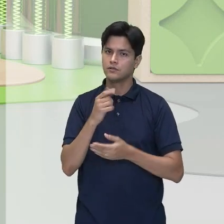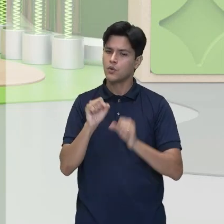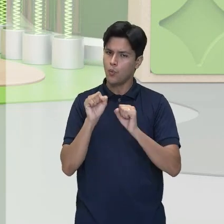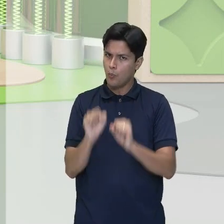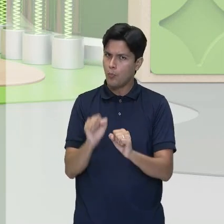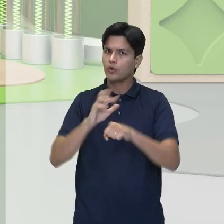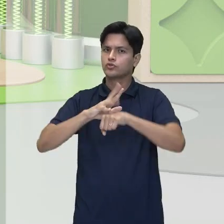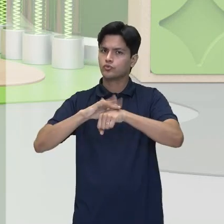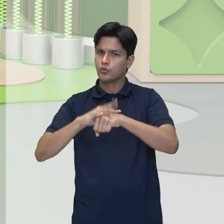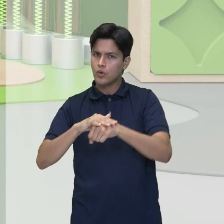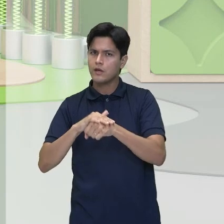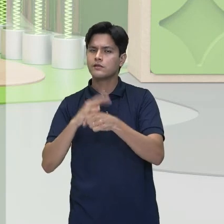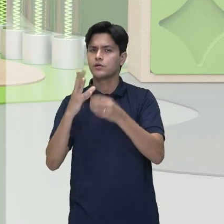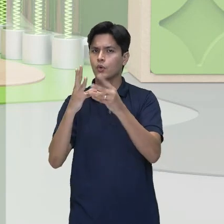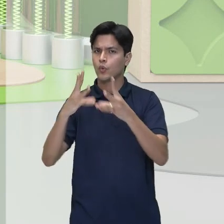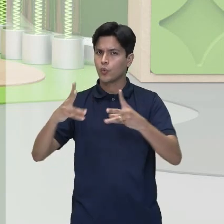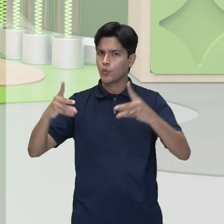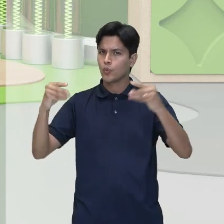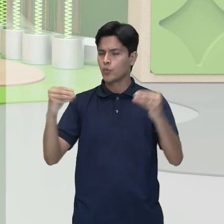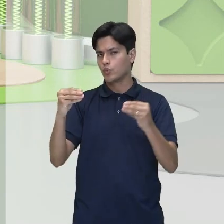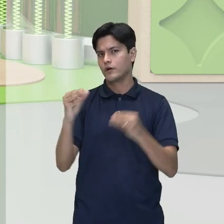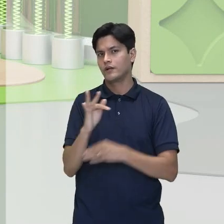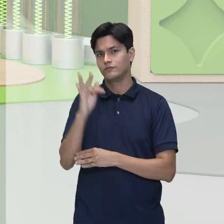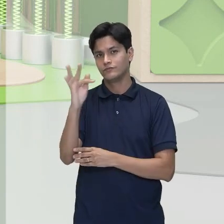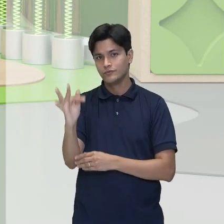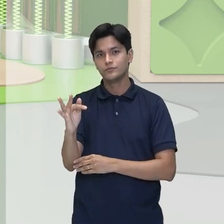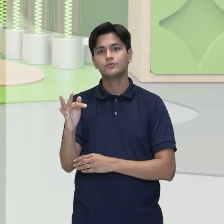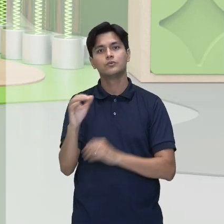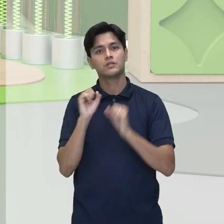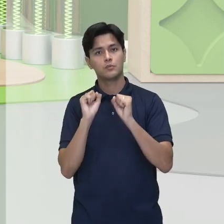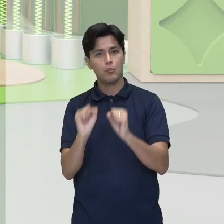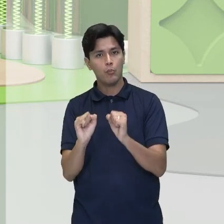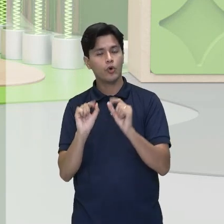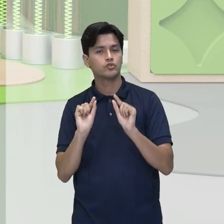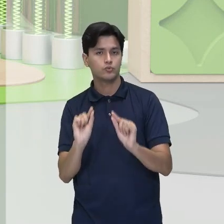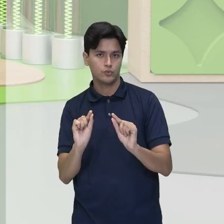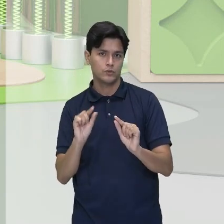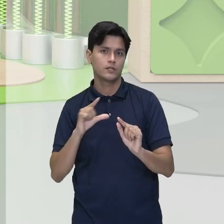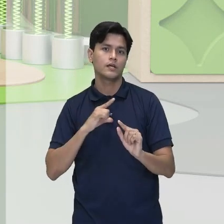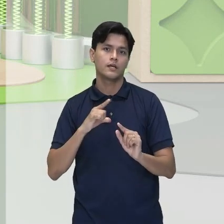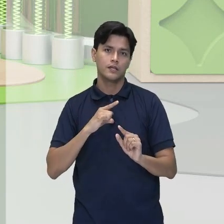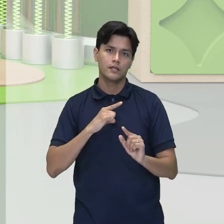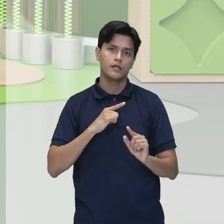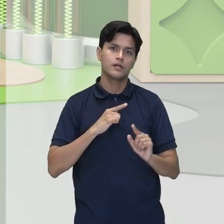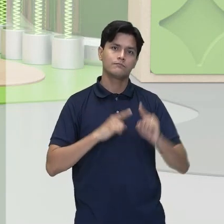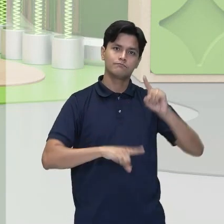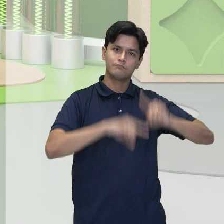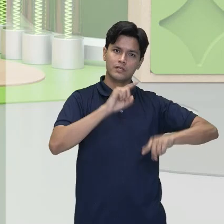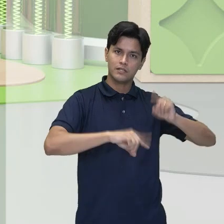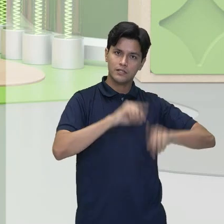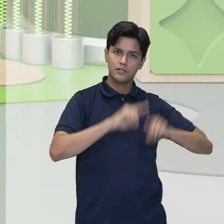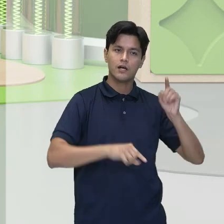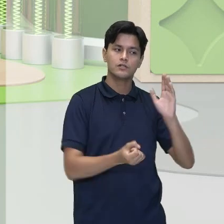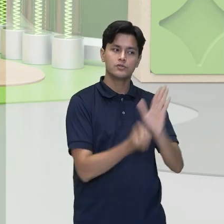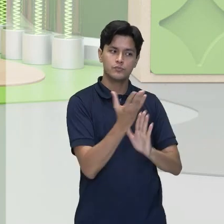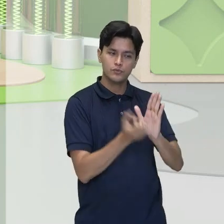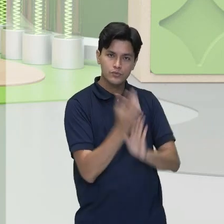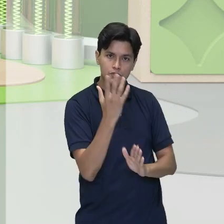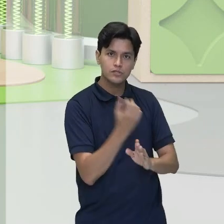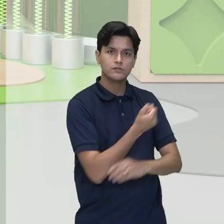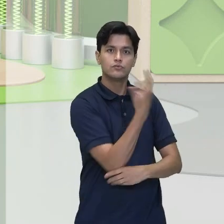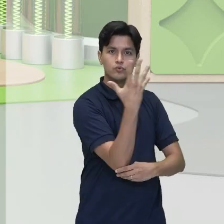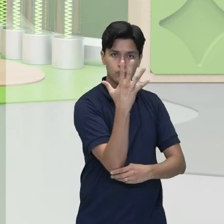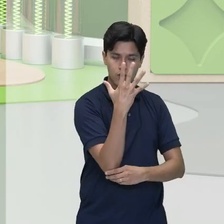doenças, no futuro e que podem estar associadas aí a substâncias que são produzidas por árvores, que